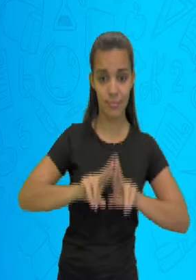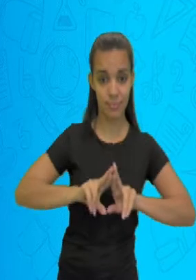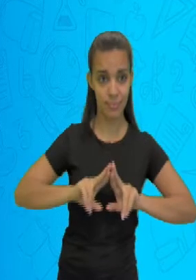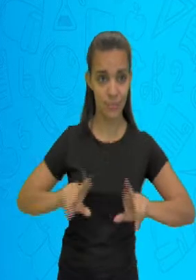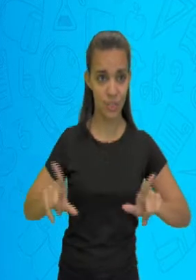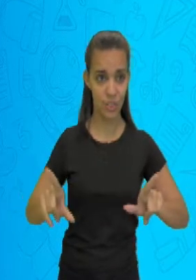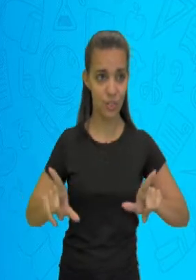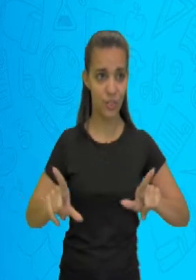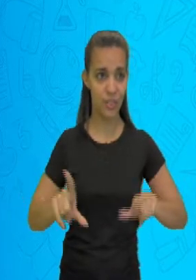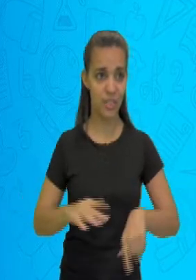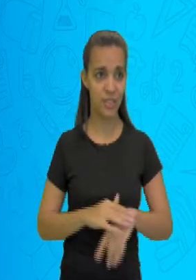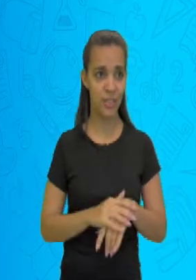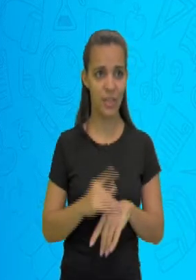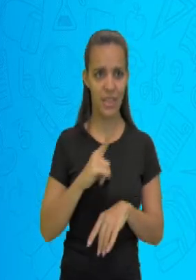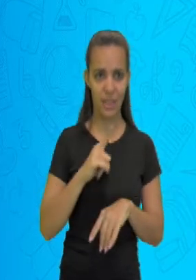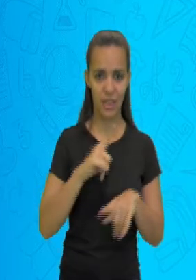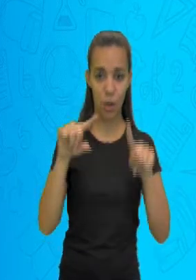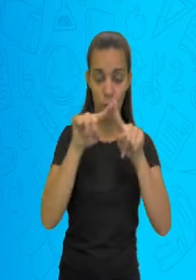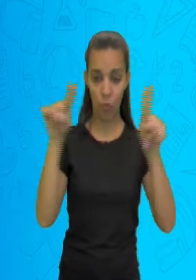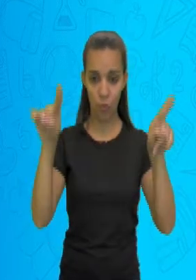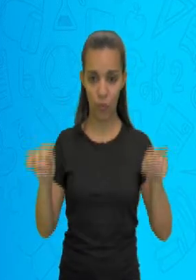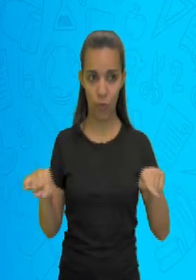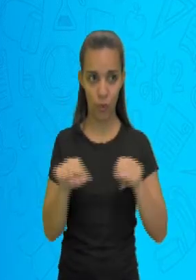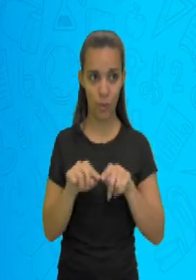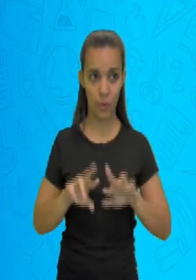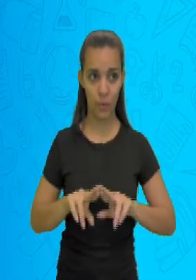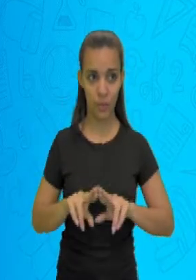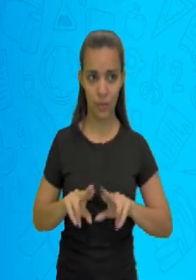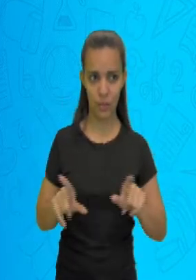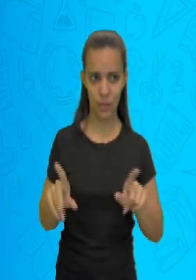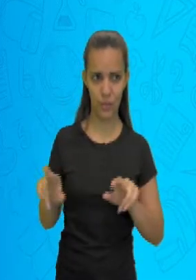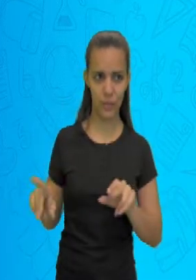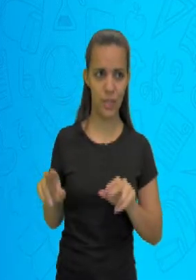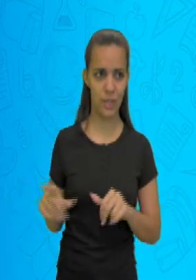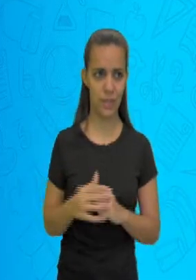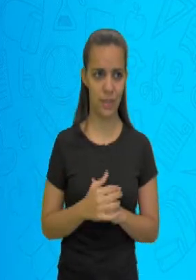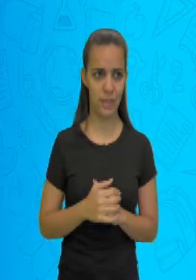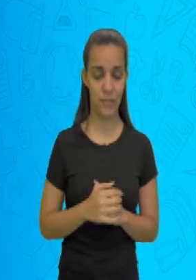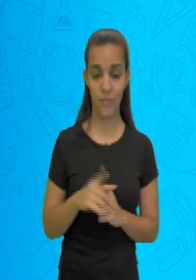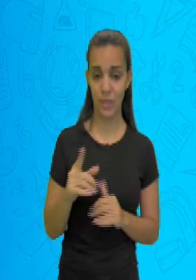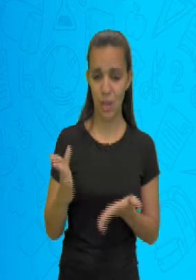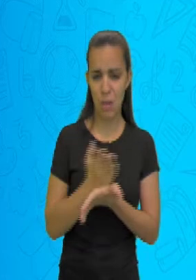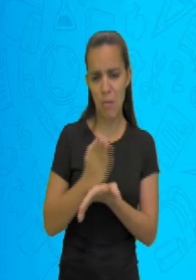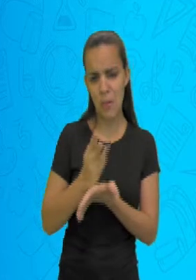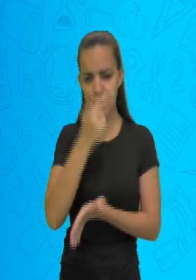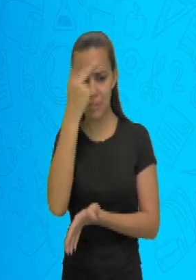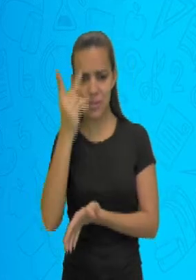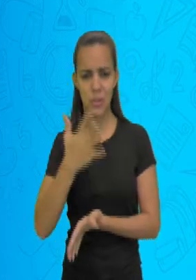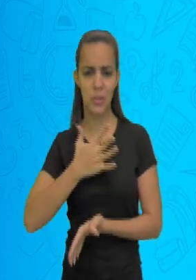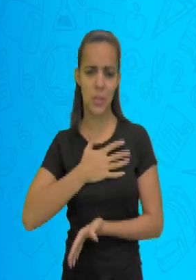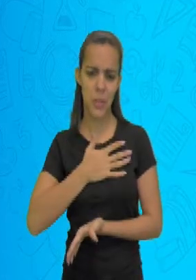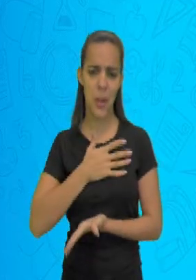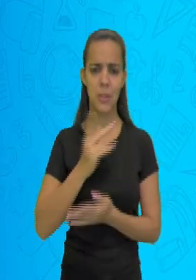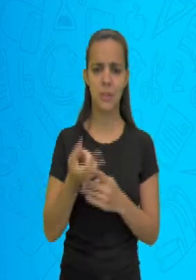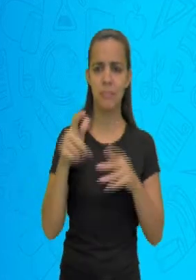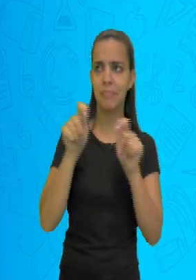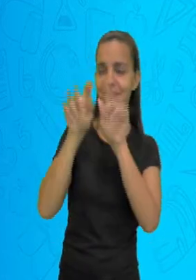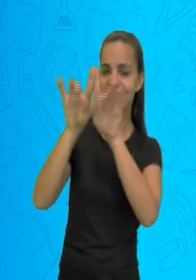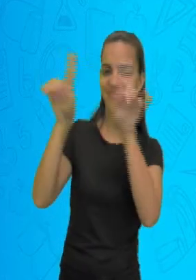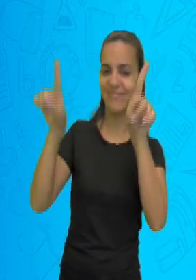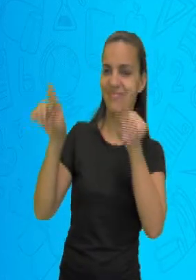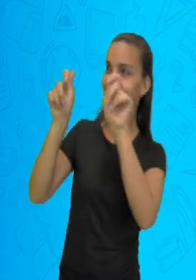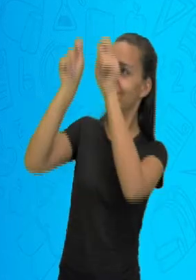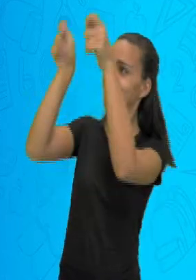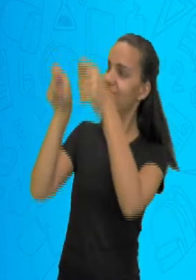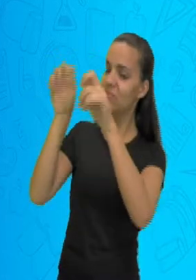calendário aqui, ó, ele vem num formato quadradinho, muitas pessoas gostam de pendurar na parede, atrás da porta, e você